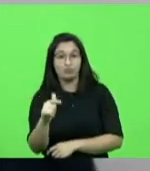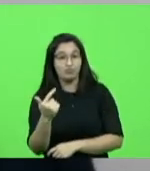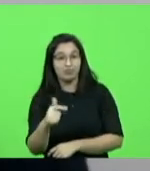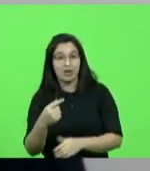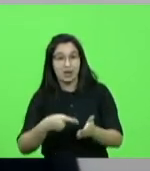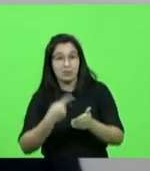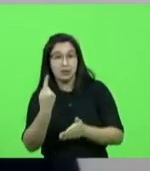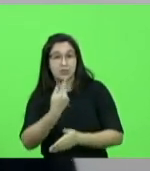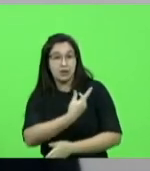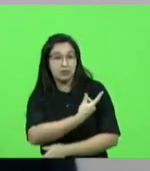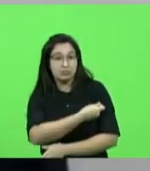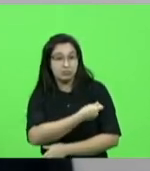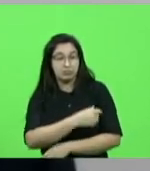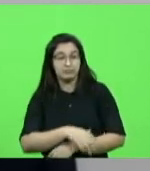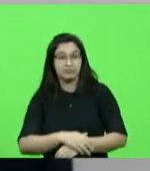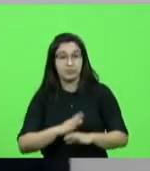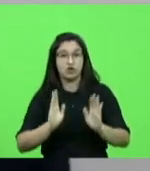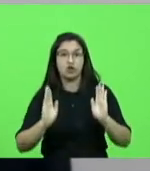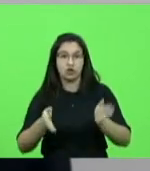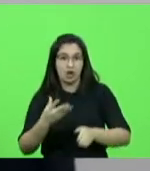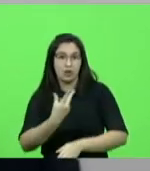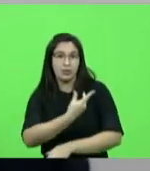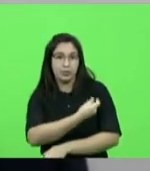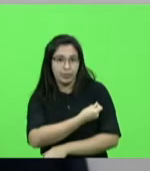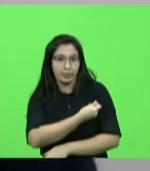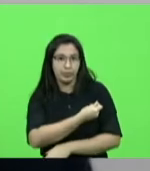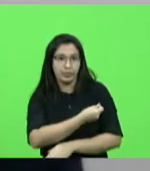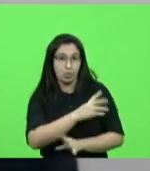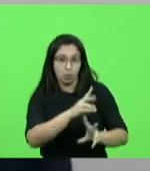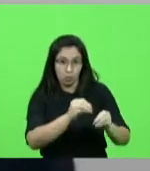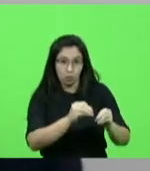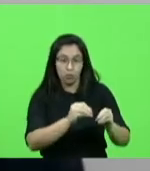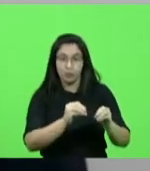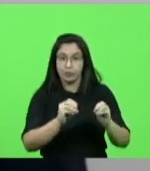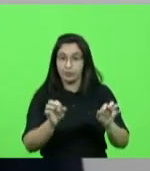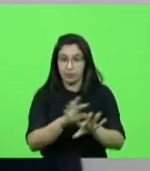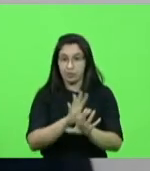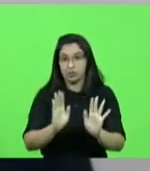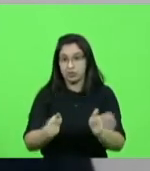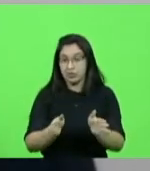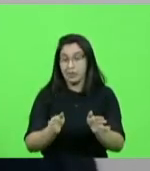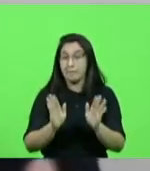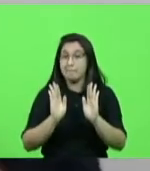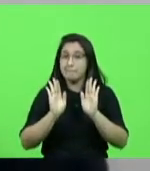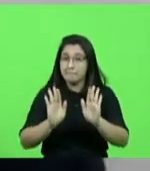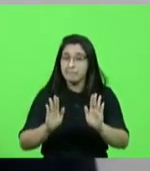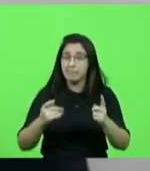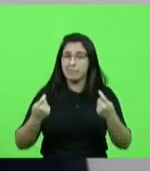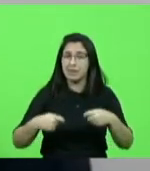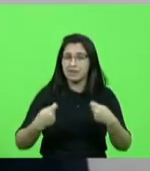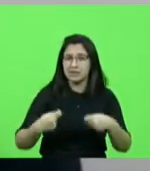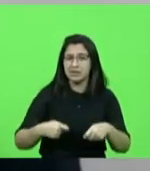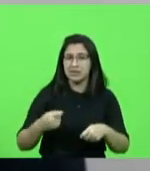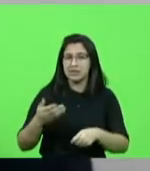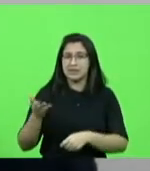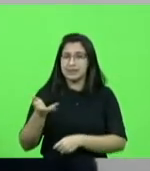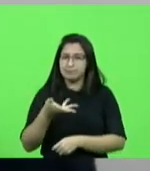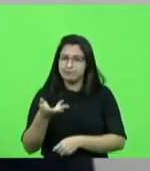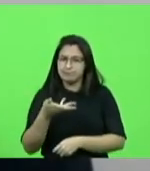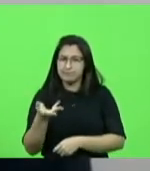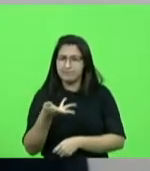bom que aplicaram tudo que veio, né, que não deixou em estoque, mas já o ritmo que precisaria ser muito maior tem